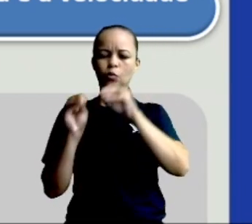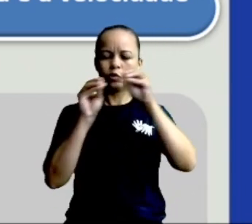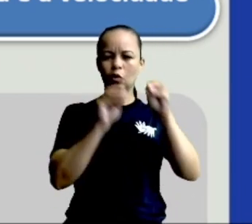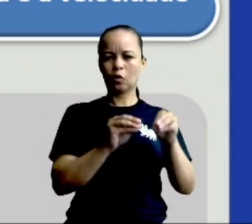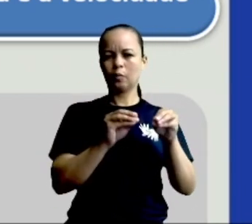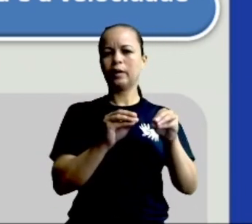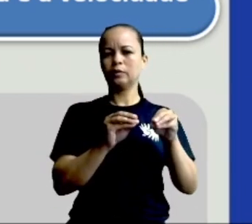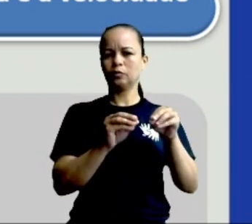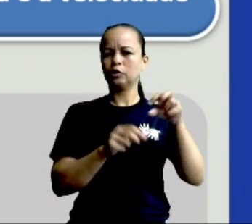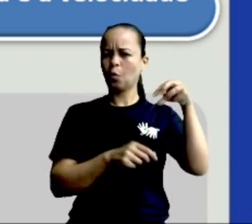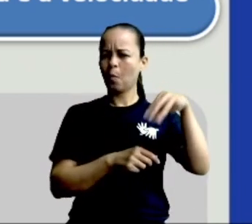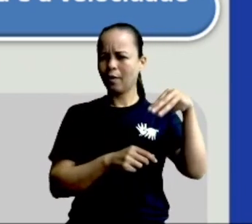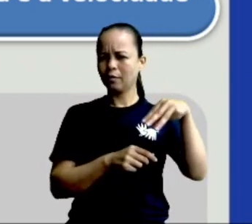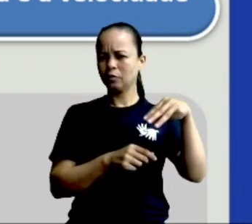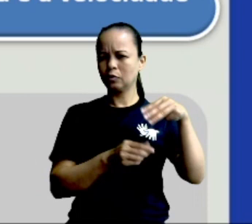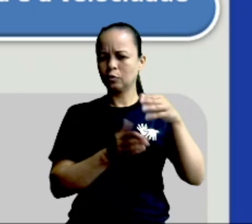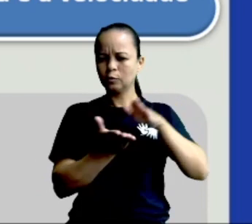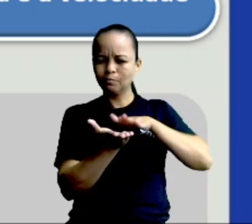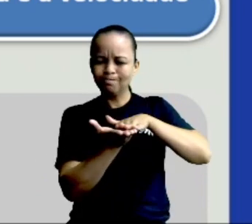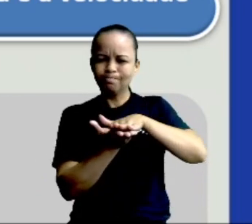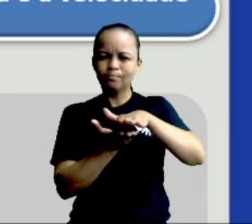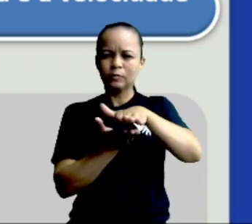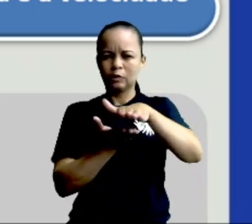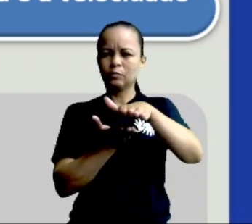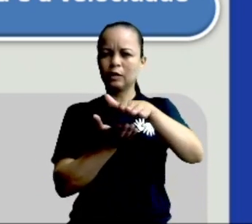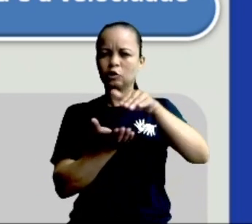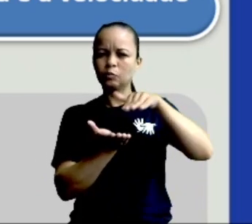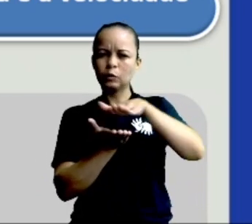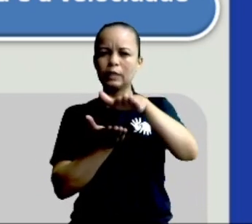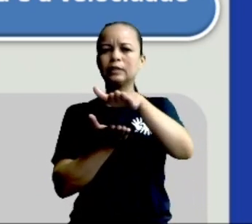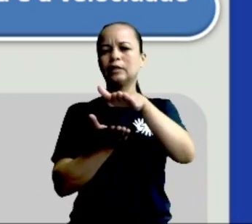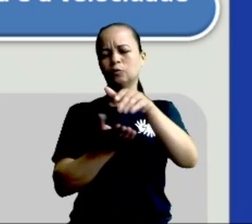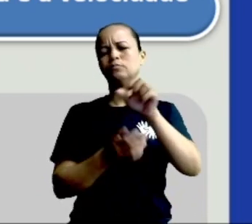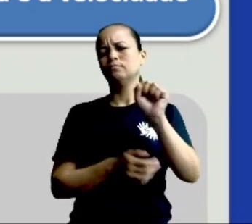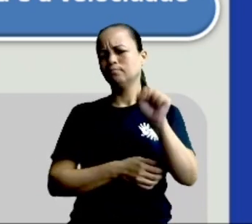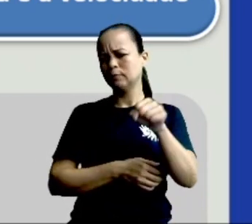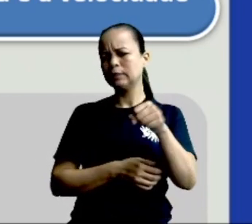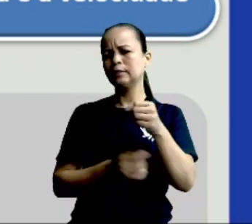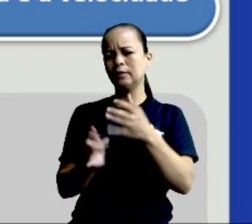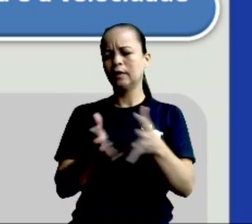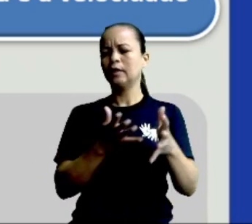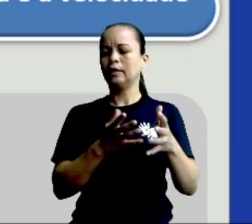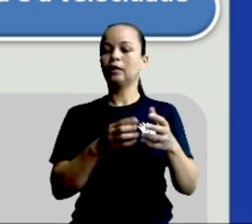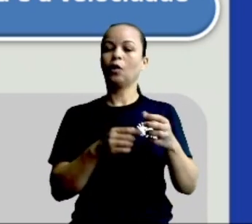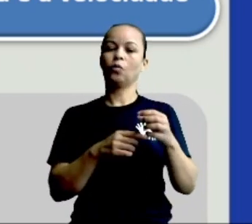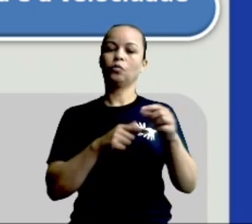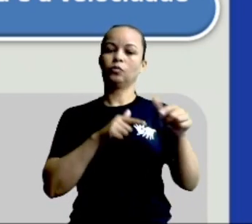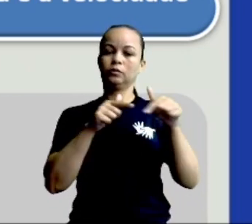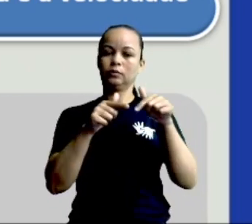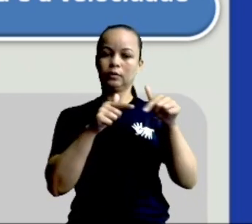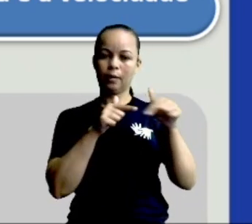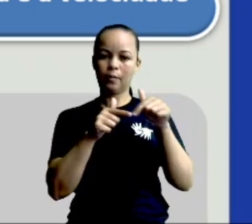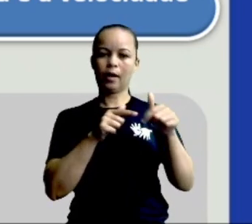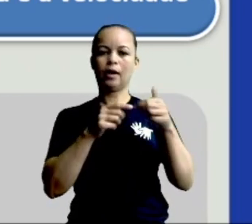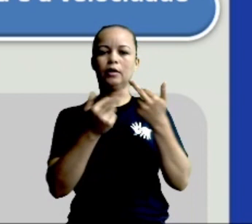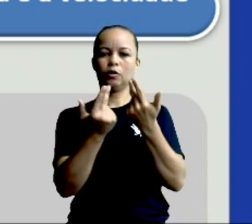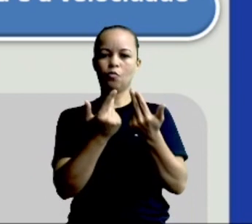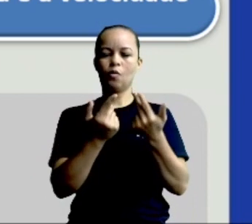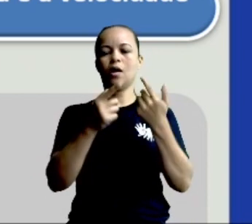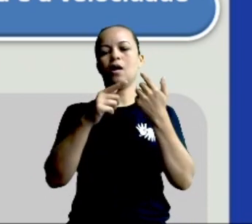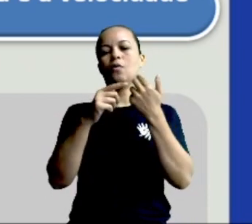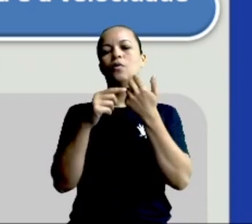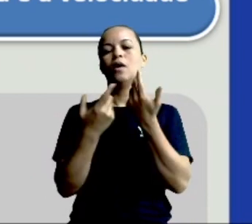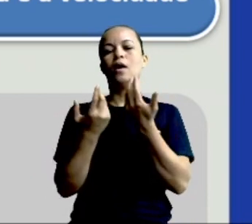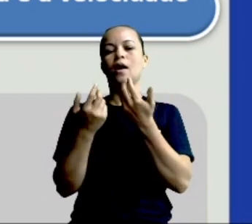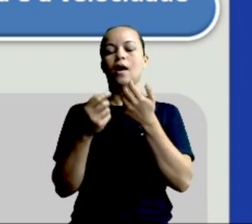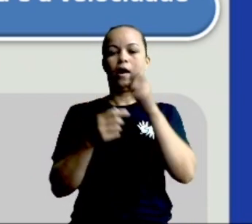deslocamento de 1 metro, na mesma direção e no mesmo sentido. É isso mesmo, trabalho é igual a força vezes deslocamento. Também viu?